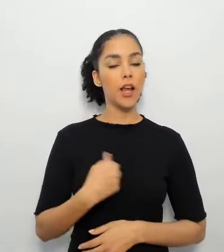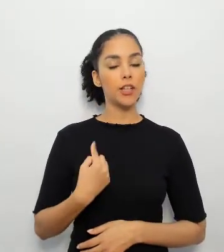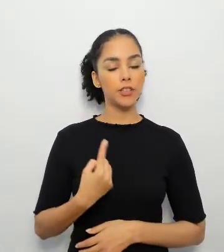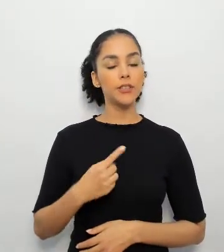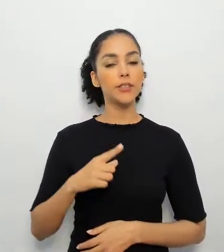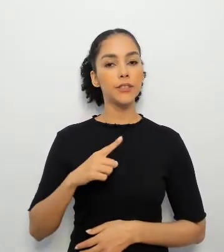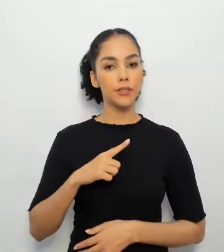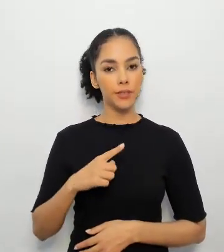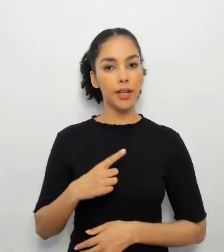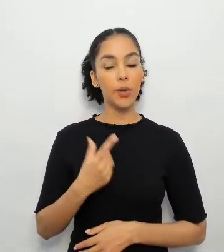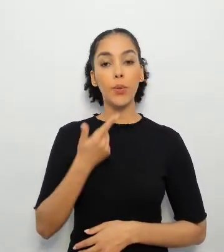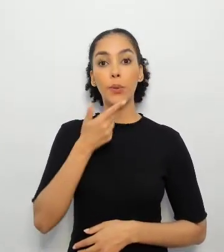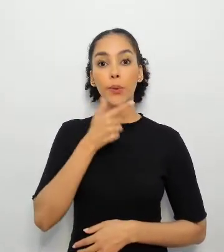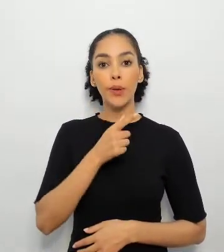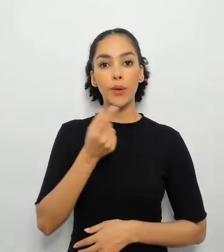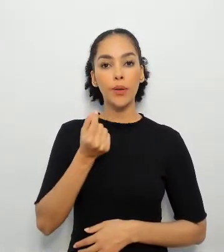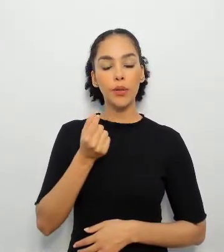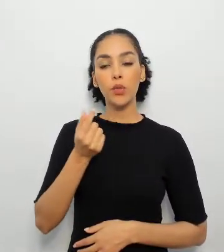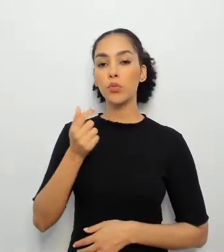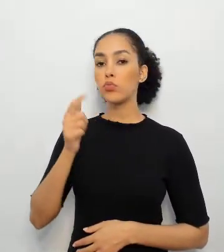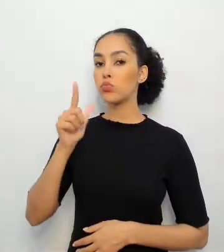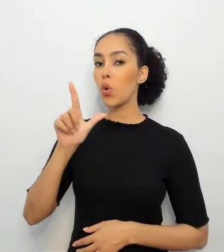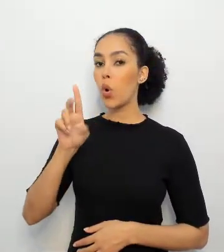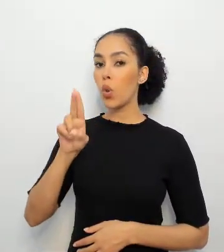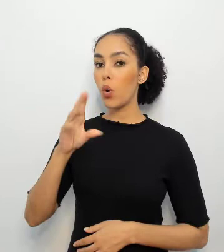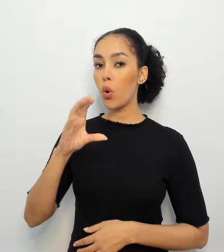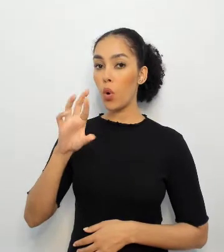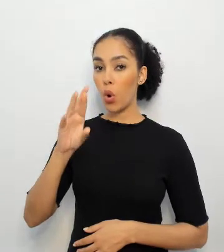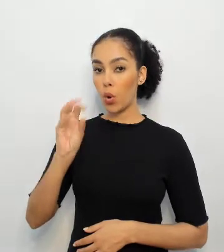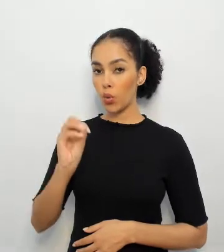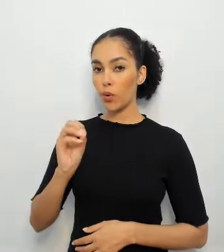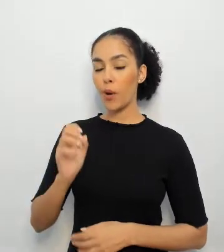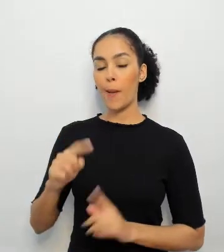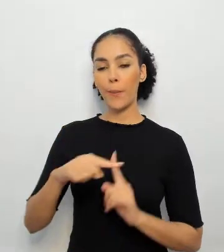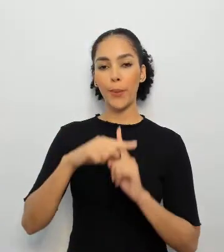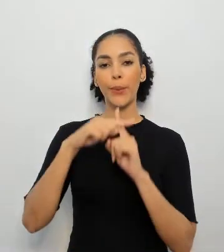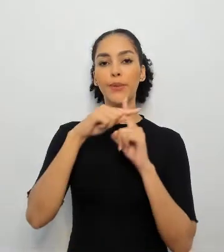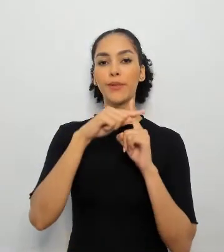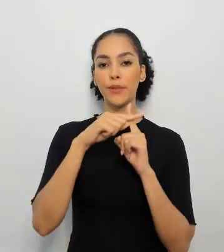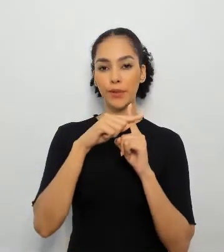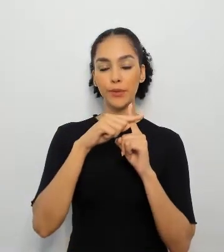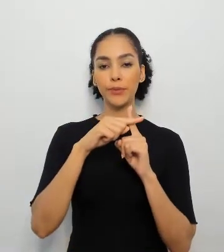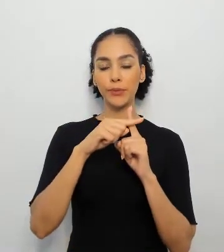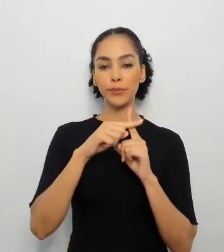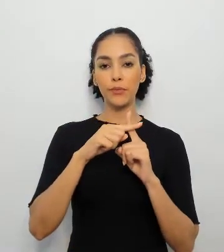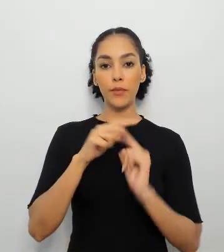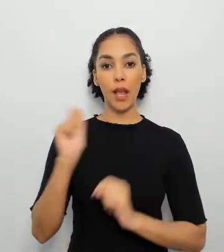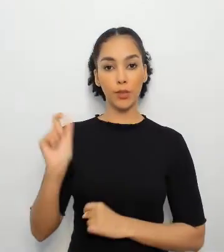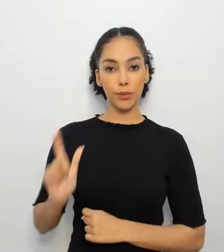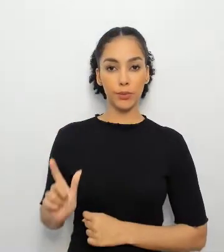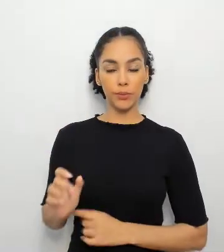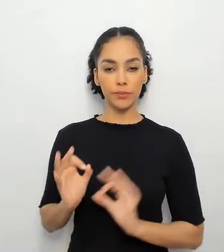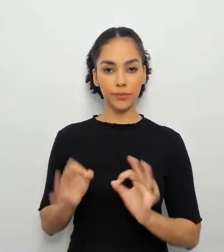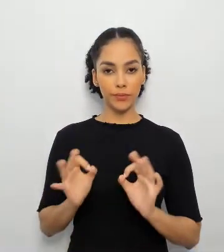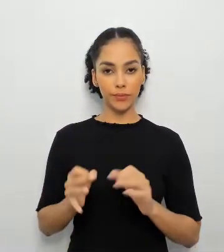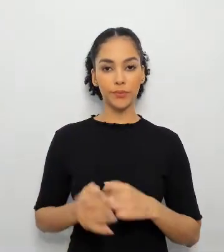gente tem um lucro positivo. Estou marcando aqui de azul para dizer que a função é positiva nesse intervalo.